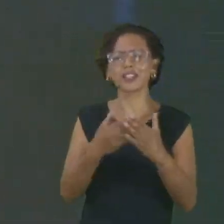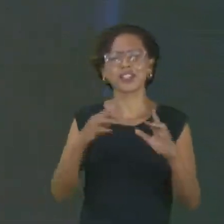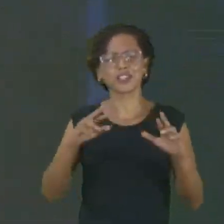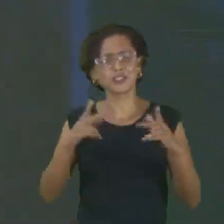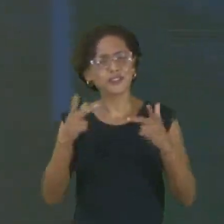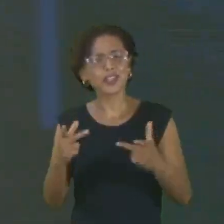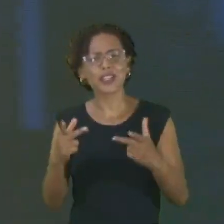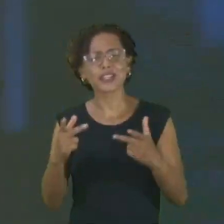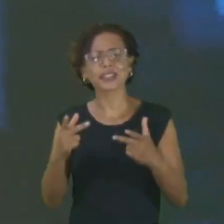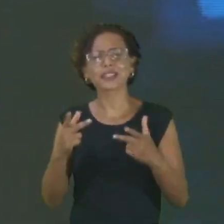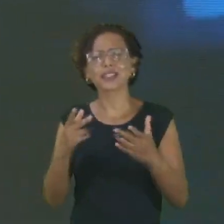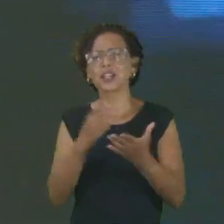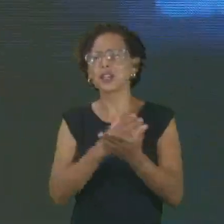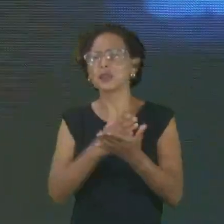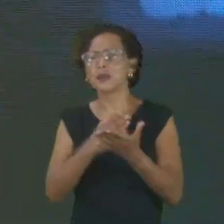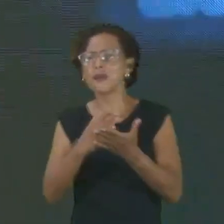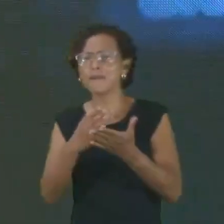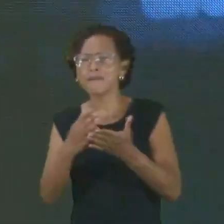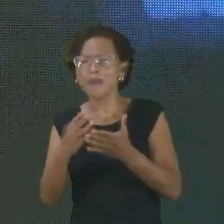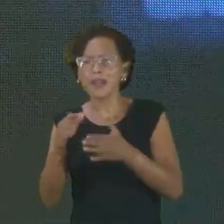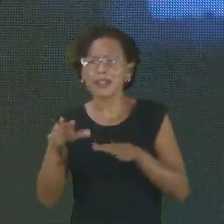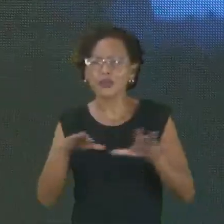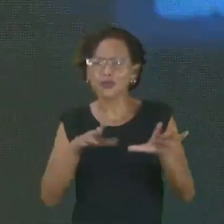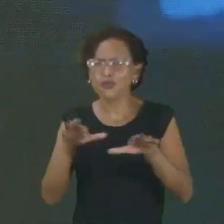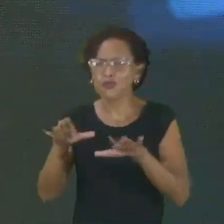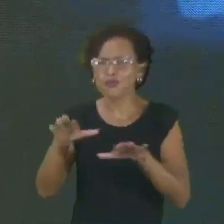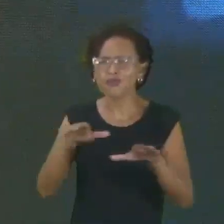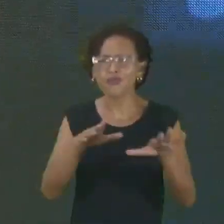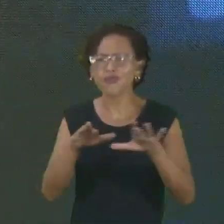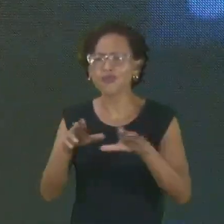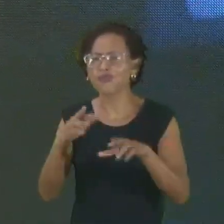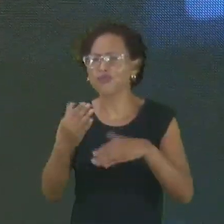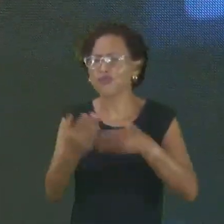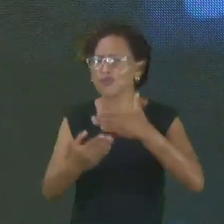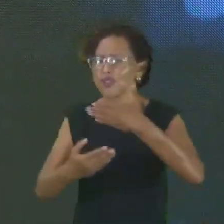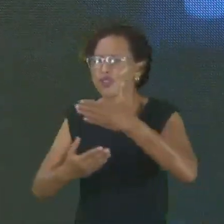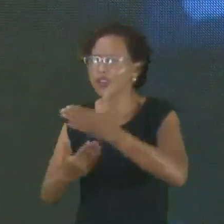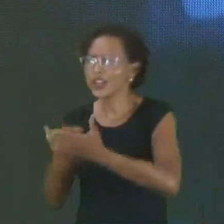a entrar na igreja, nos relacionamentos,